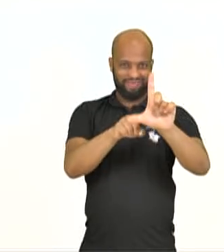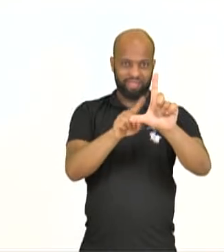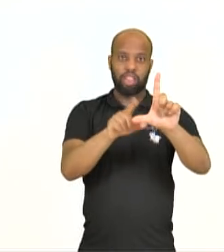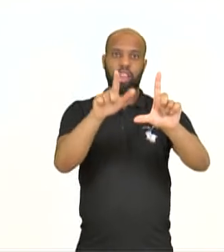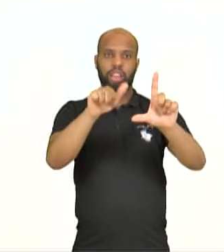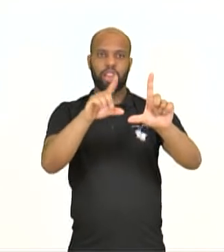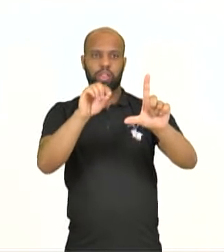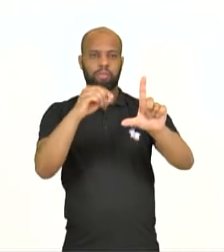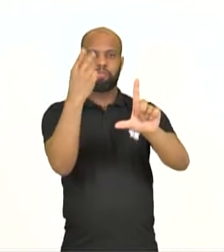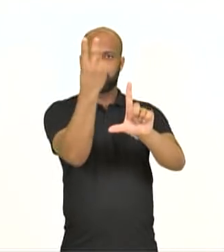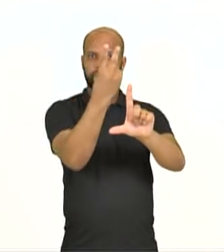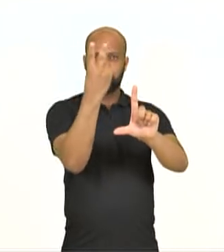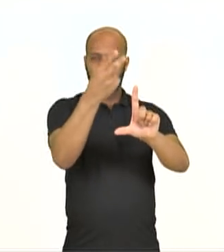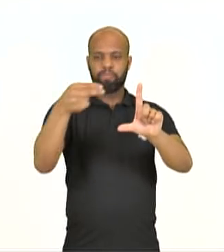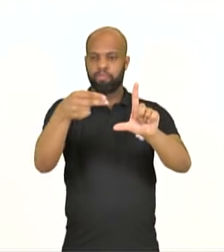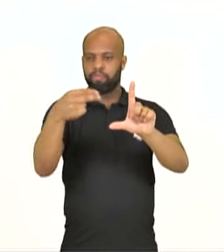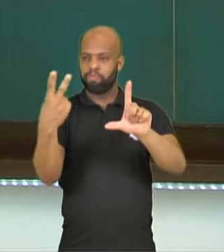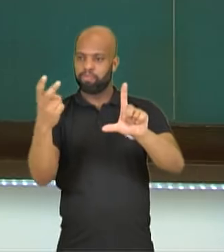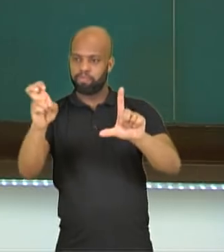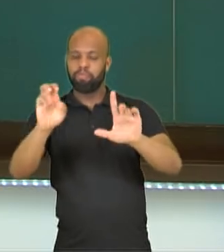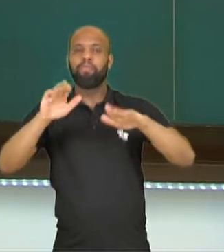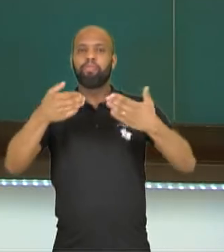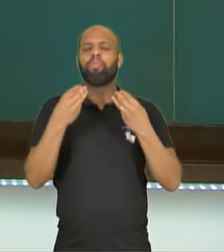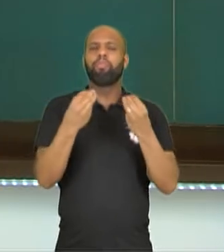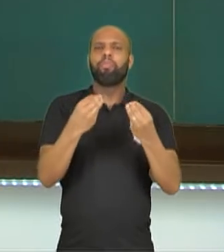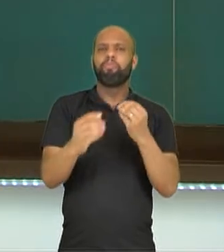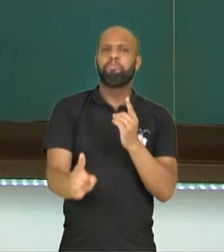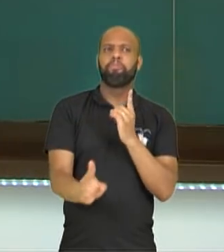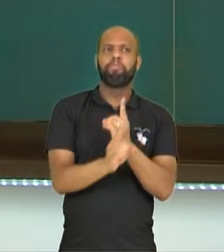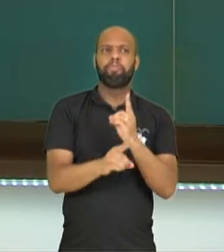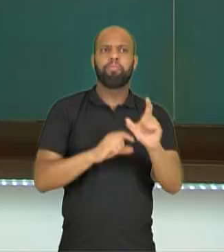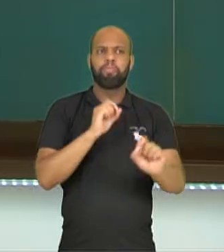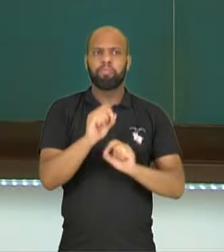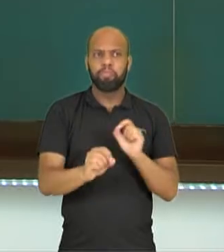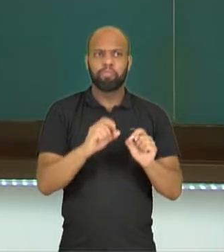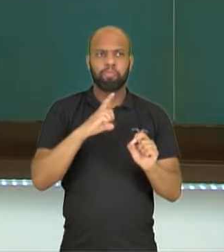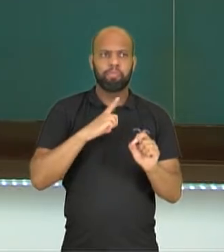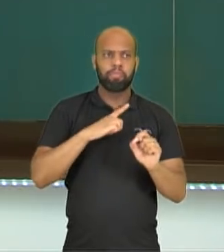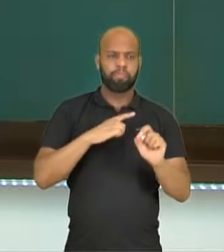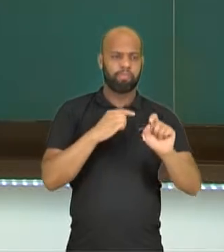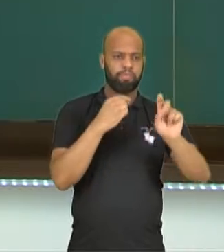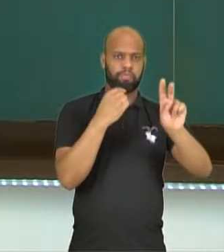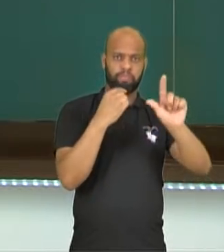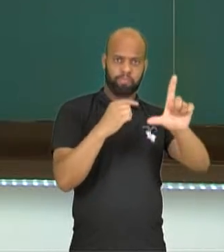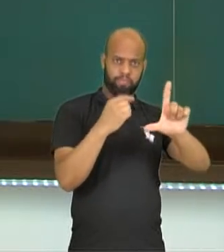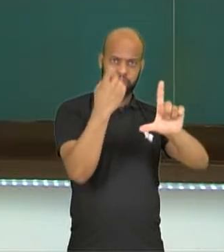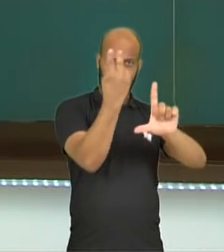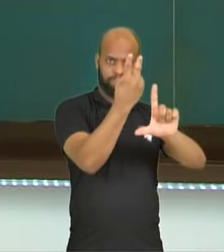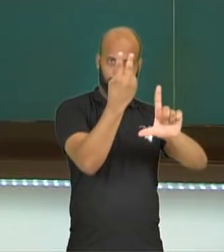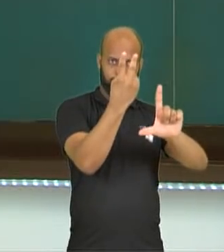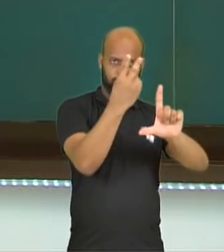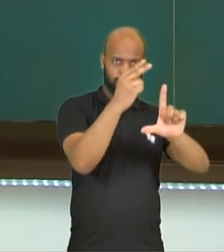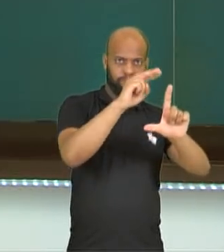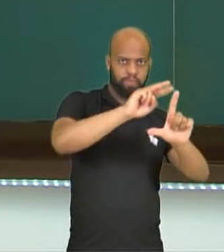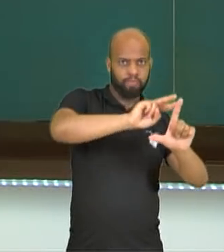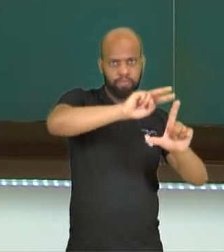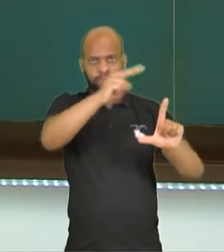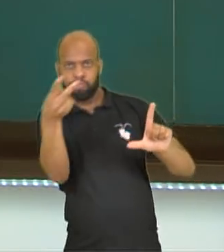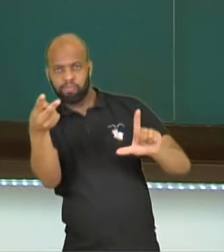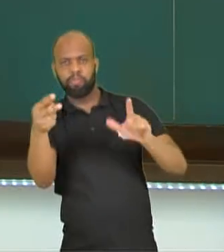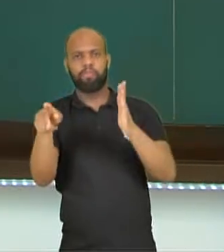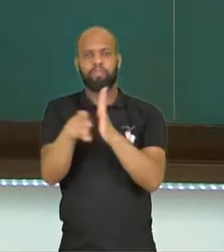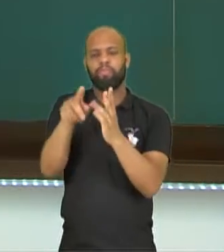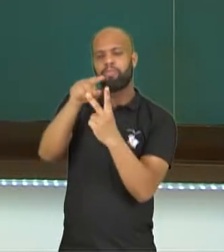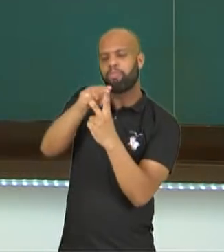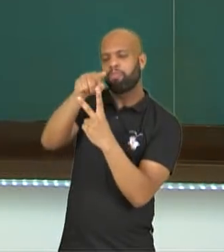lado? Esse quadrado passa para o outro lado na forma de raiz, operação contrária, certo?